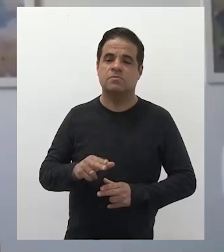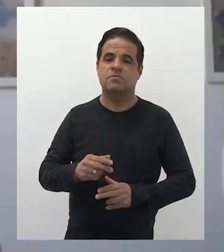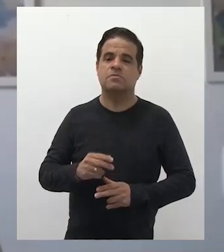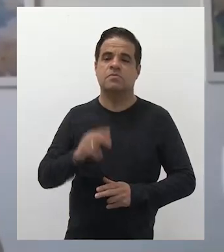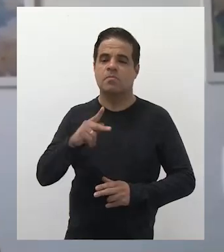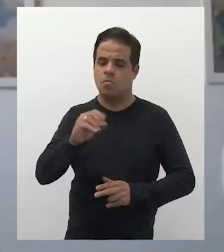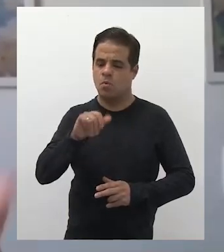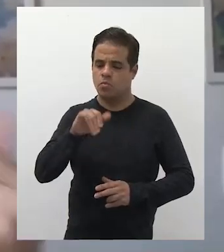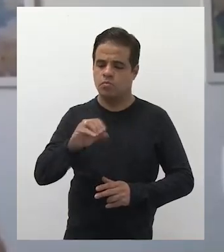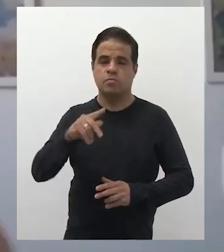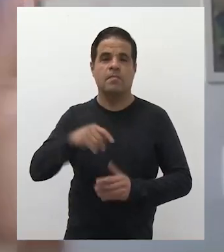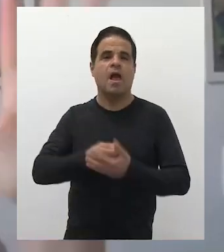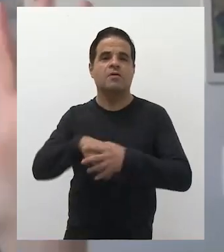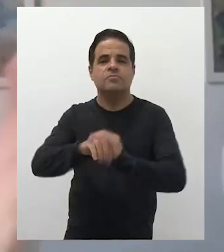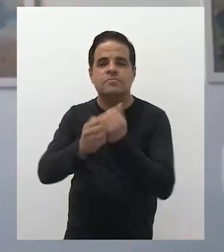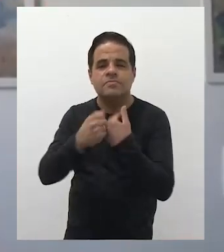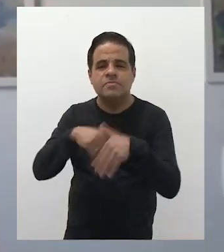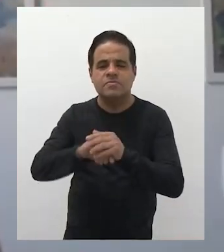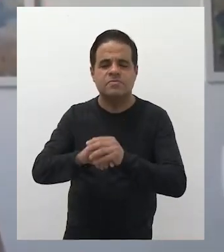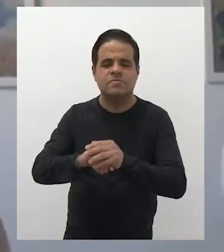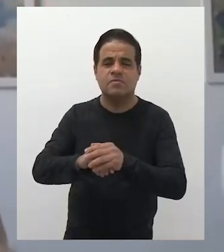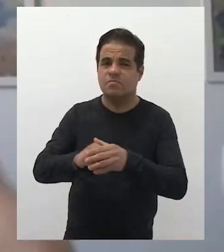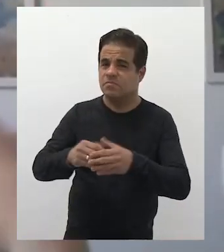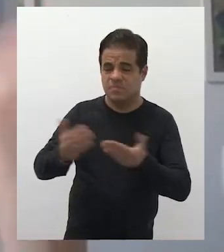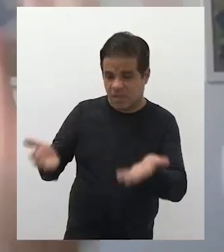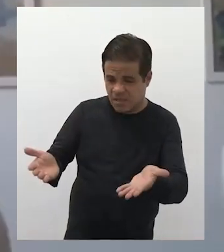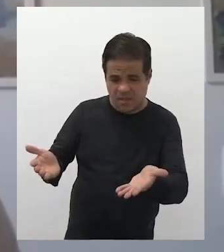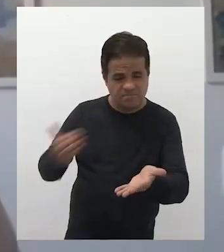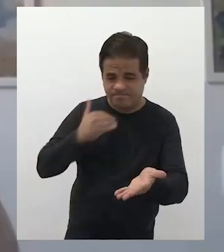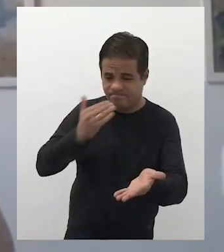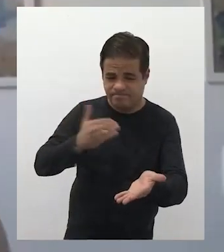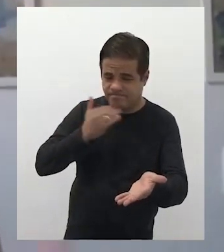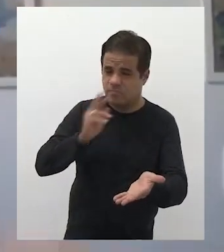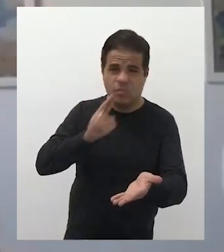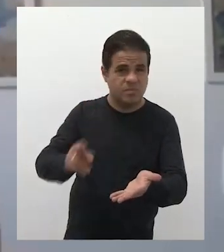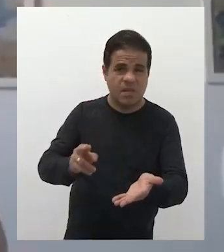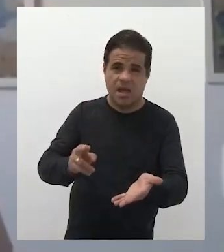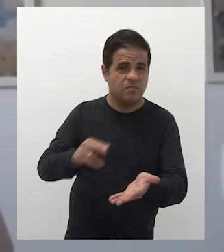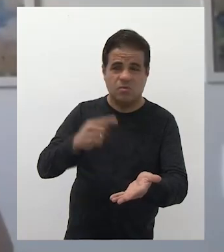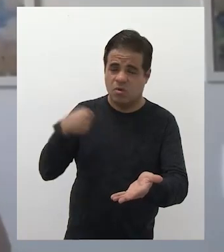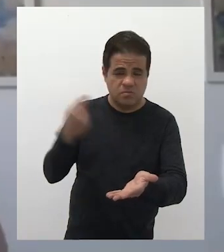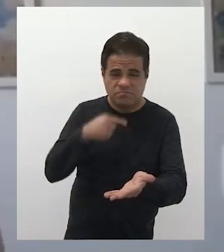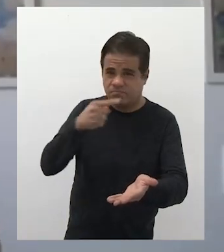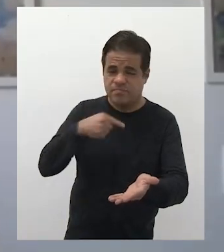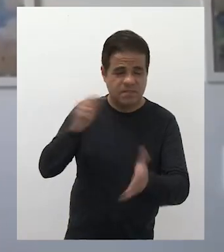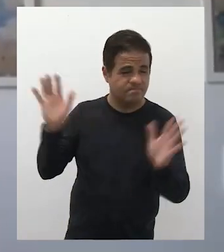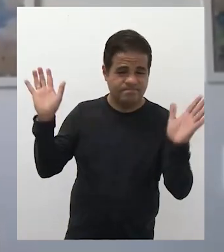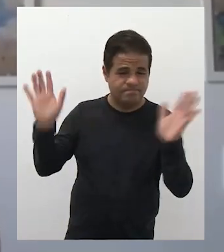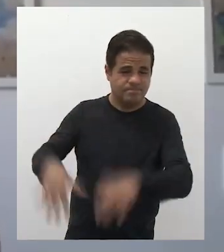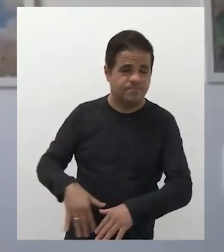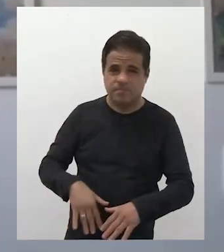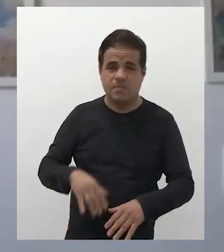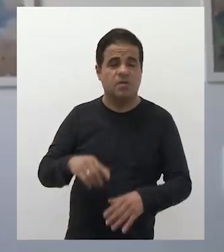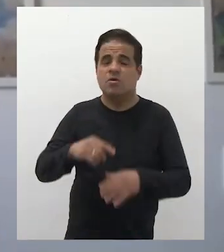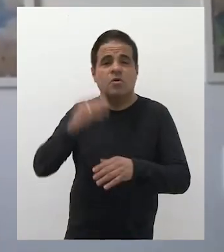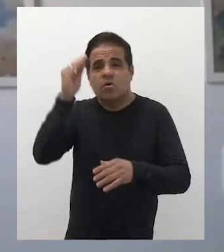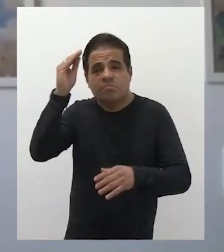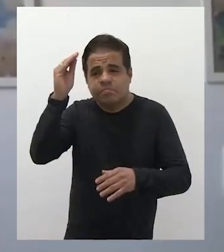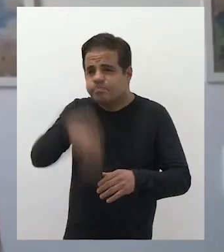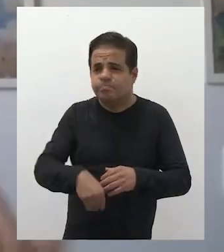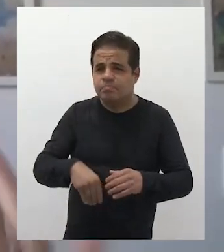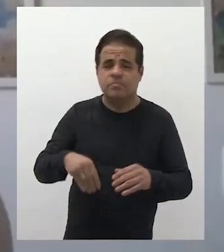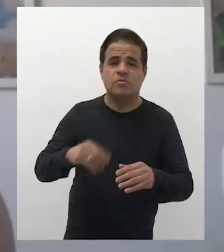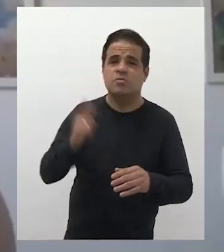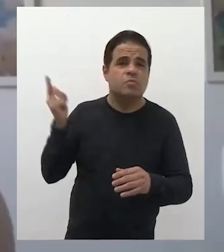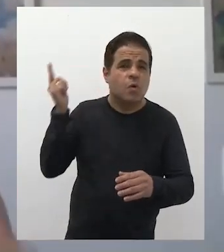né? Lava as mãos e fala assim, já que não vai ter o resultado que a gente espera, já que a gente não vai ter